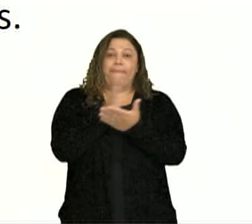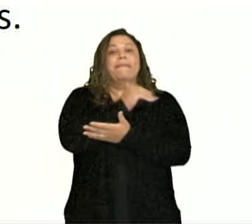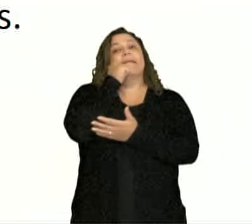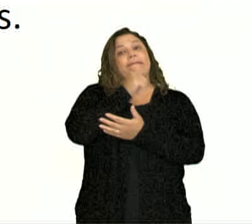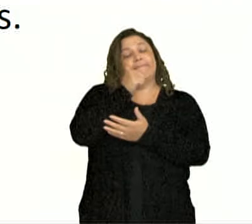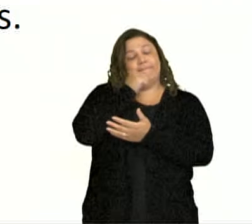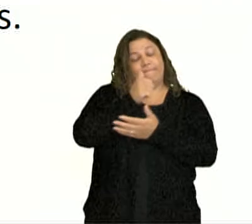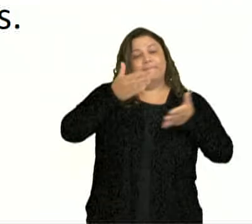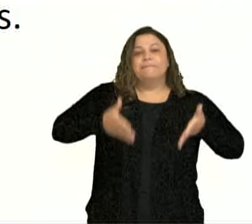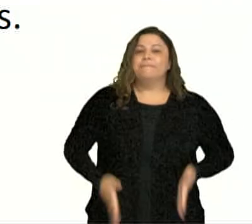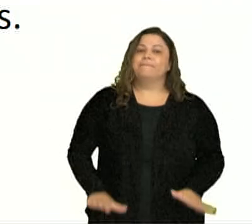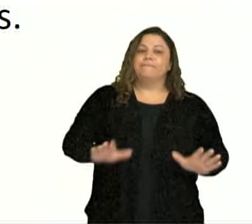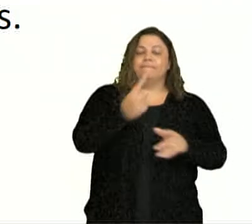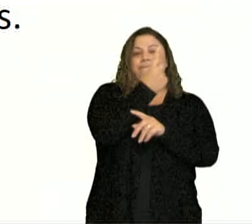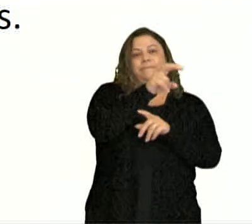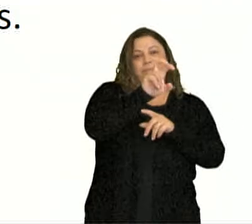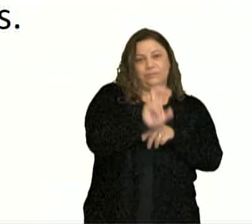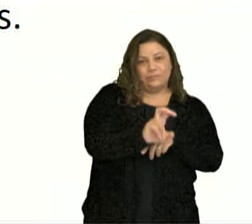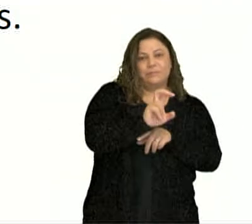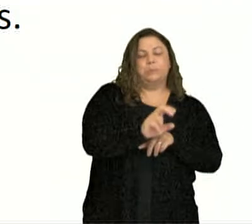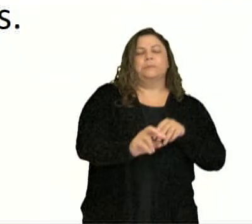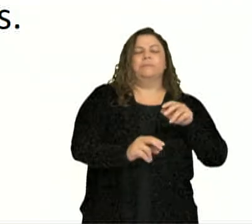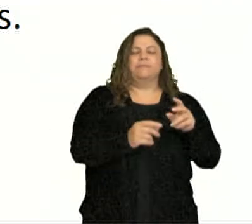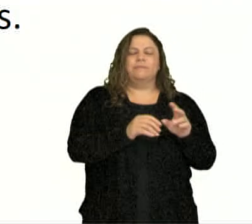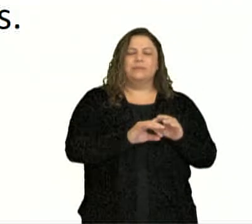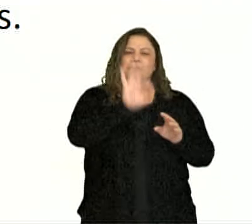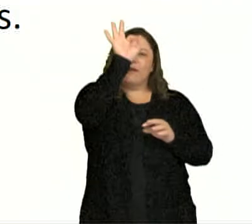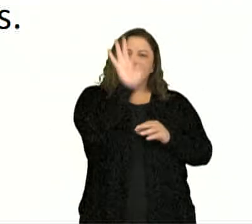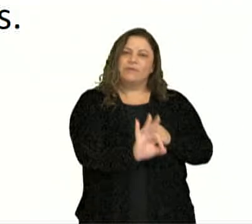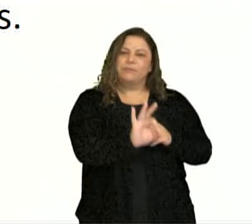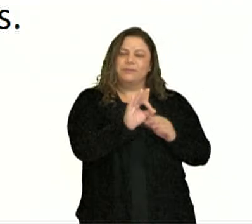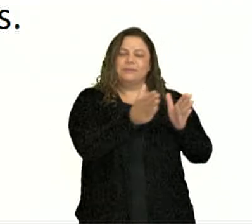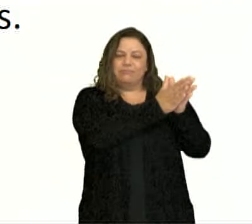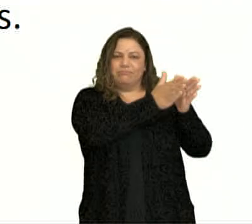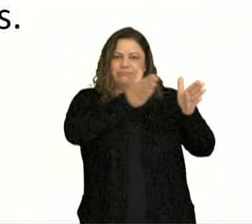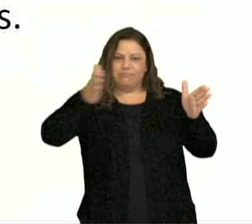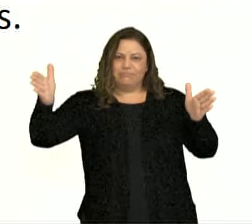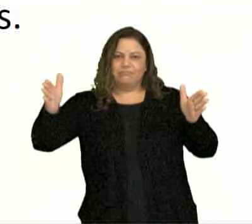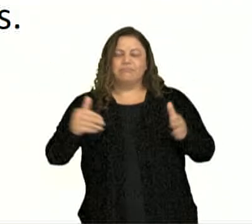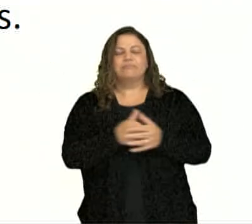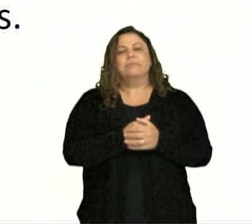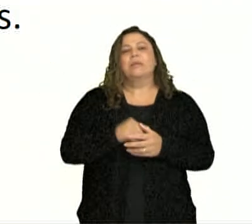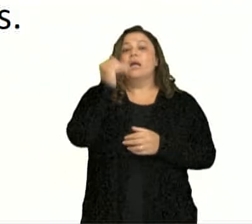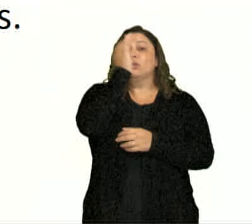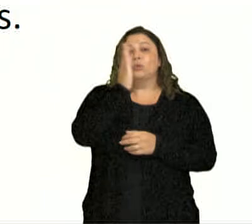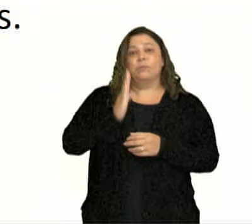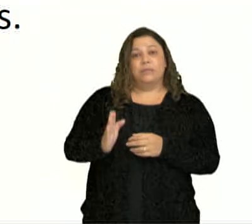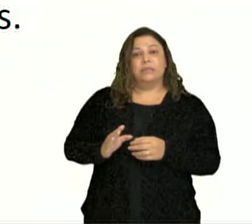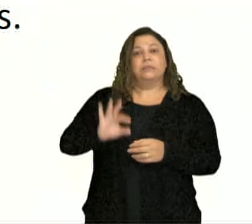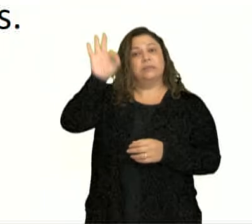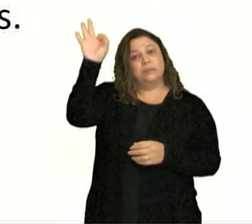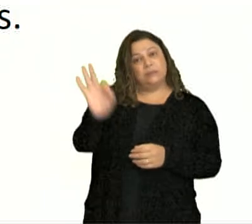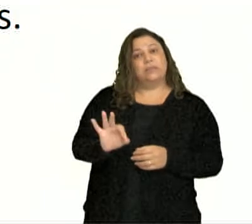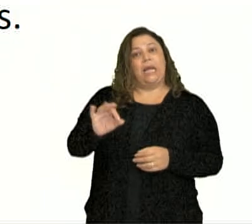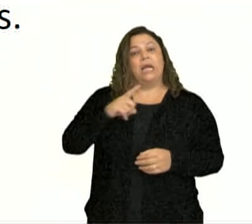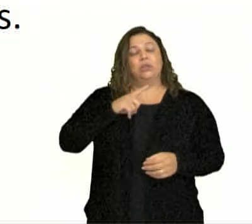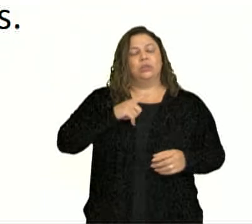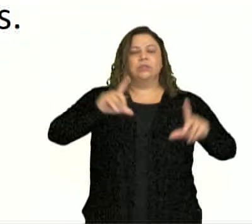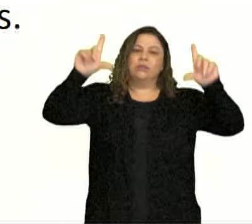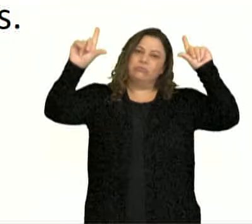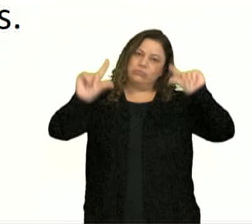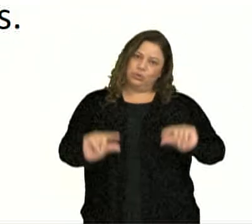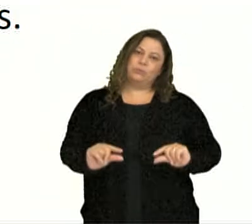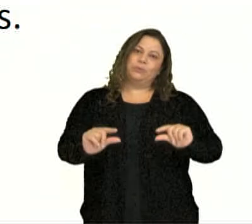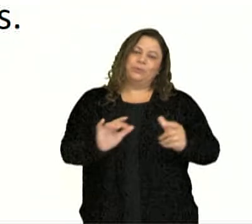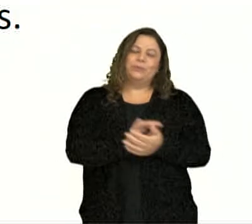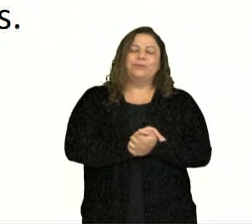que ganham os bebês com 15, então é feita análise a partir dos 15, ok? No Brasil, essa taxa tem caído nas últimas